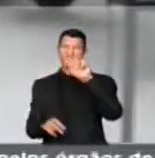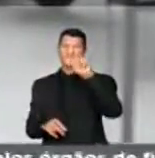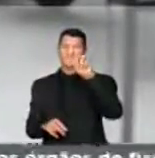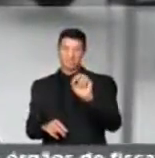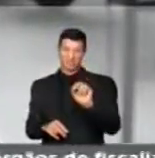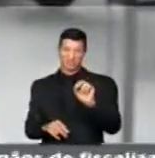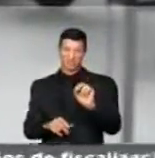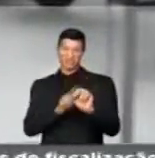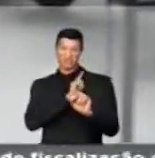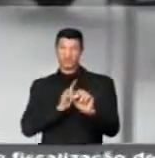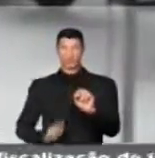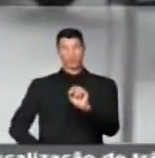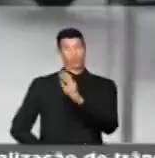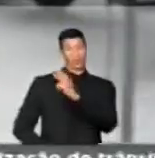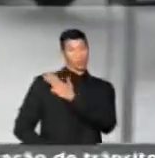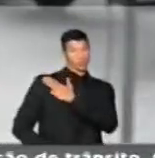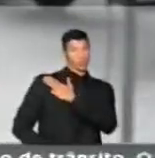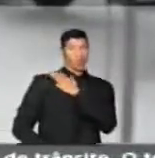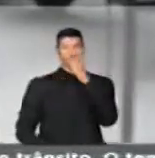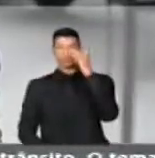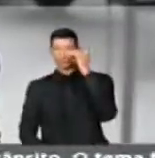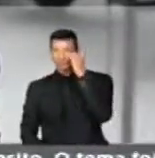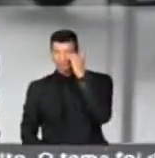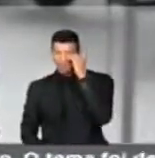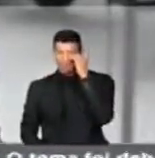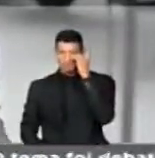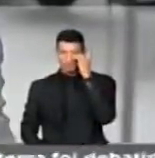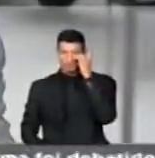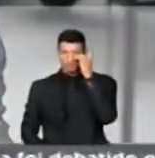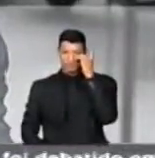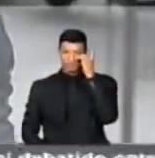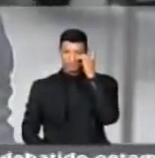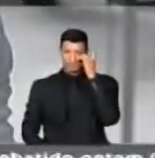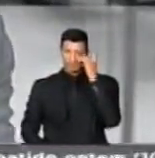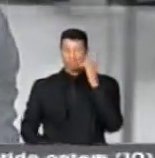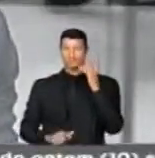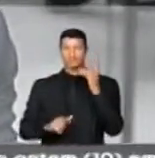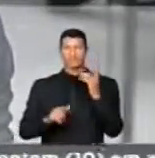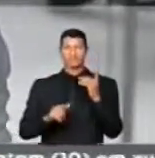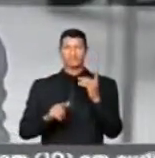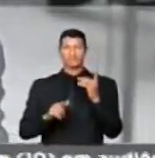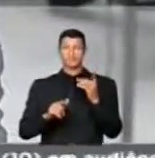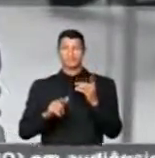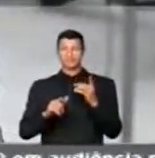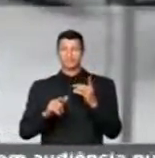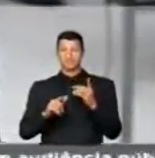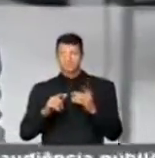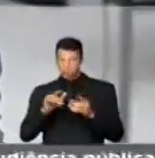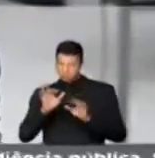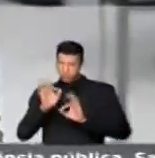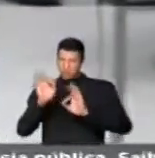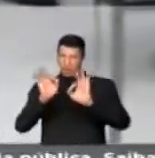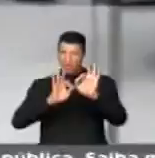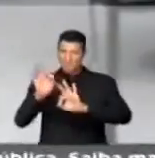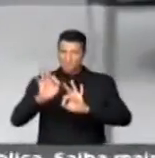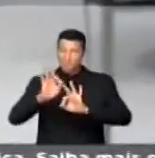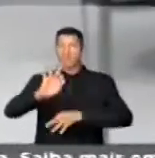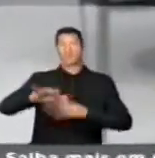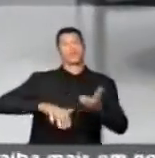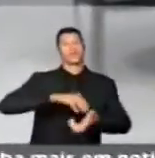O governo Lula-Dilma, em vez da ordem, a desordem. Em